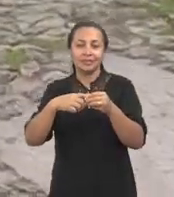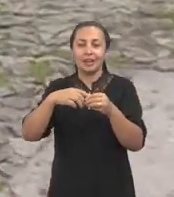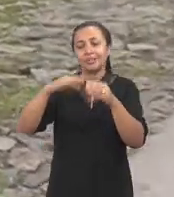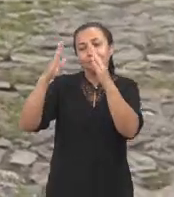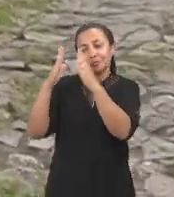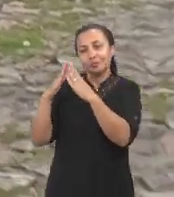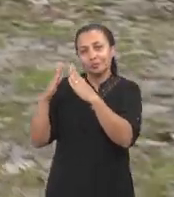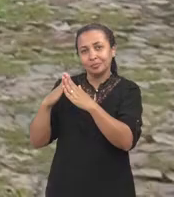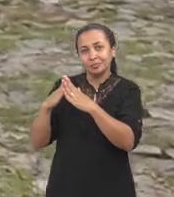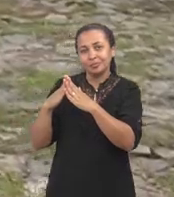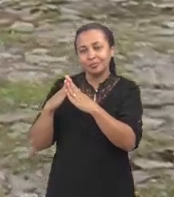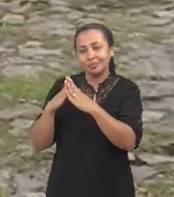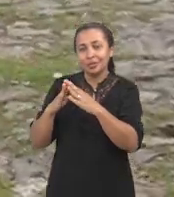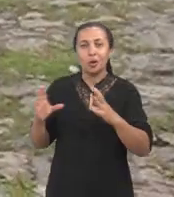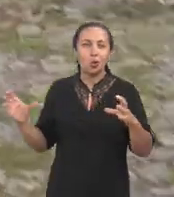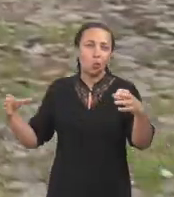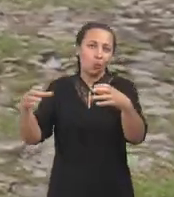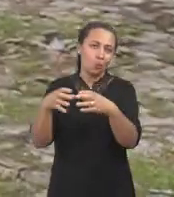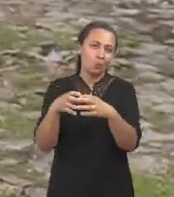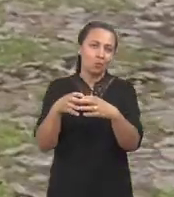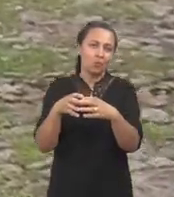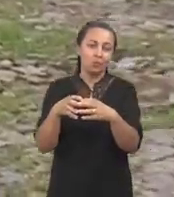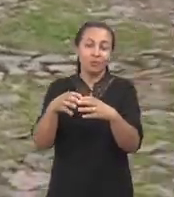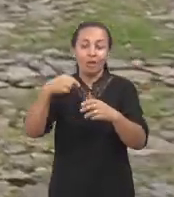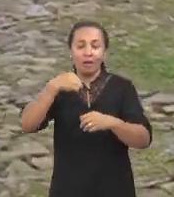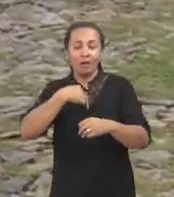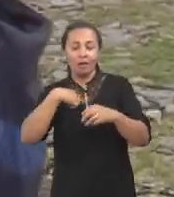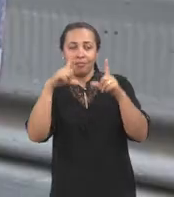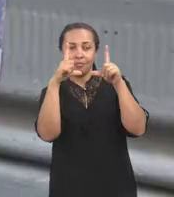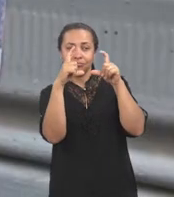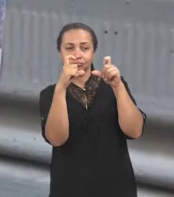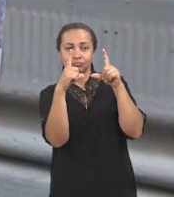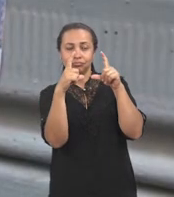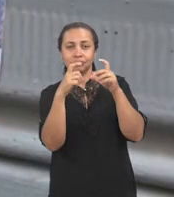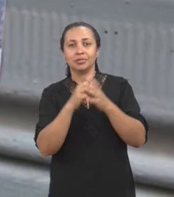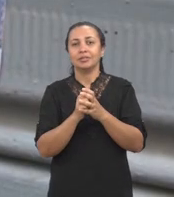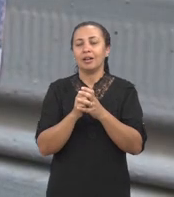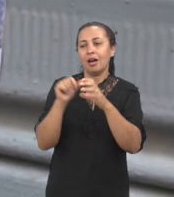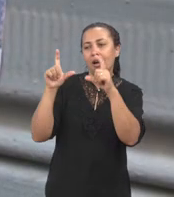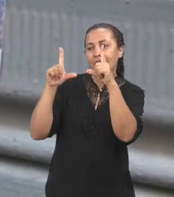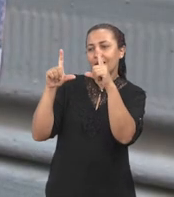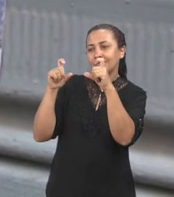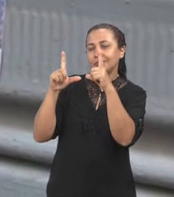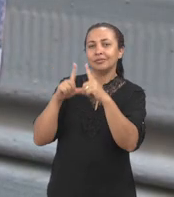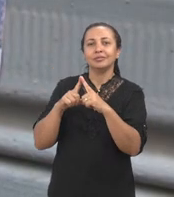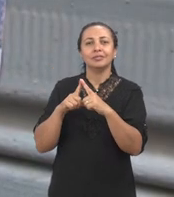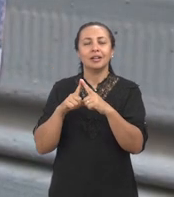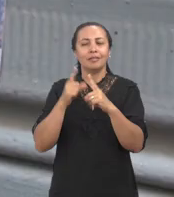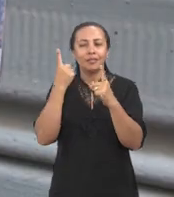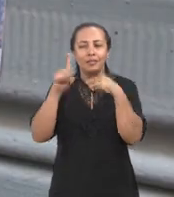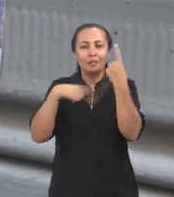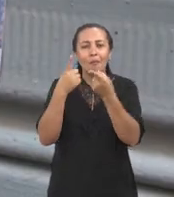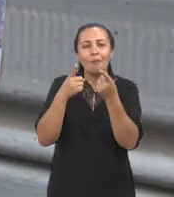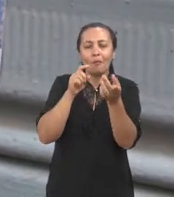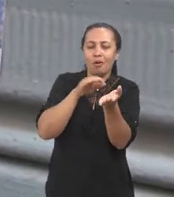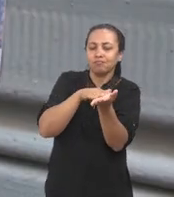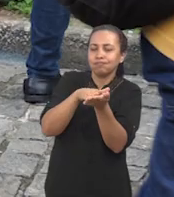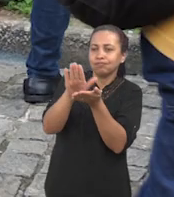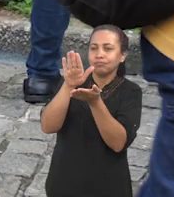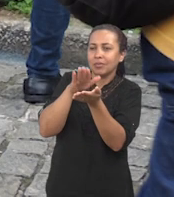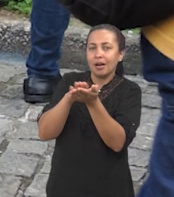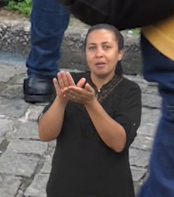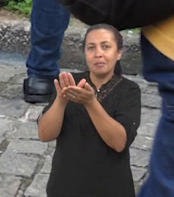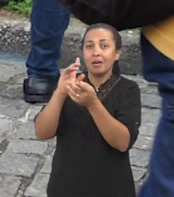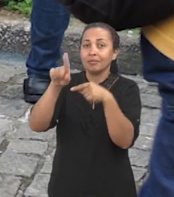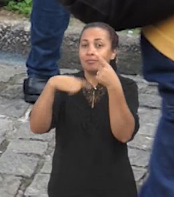cidade morada coletiva Eu fotografo eu imprimo